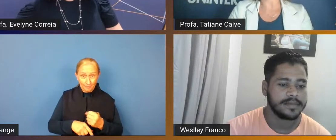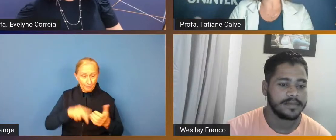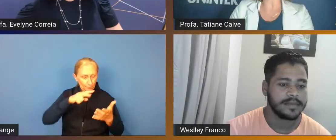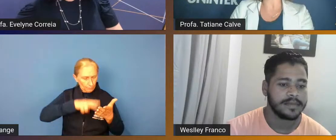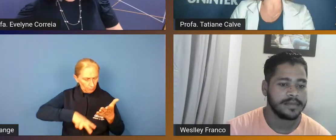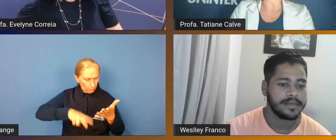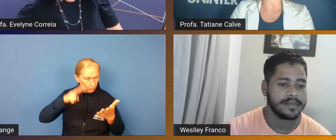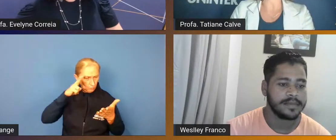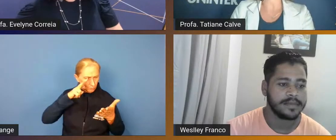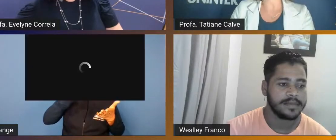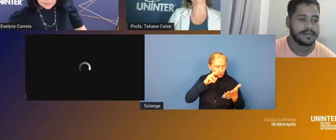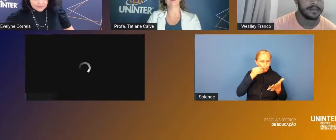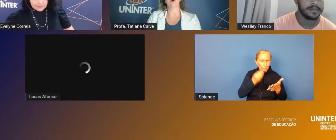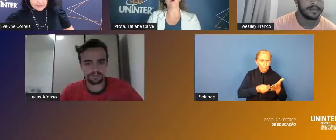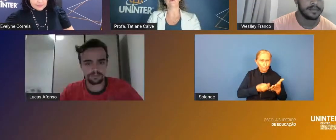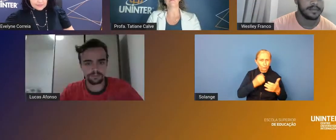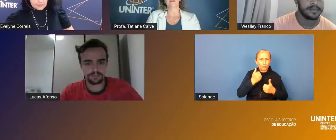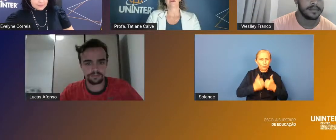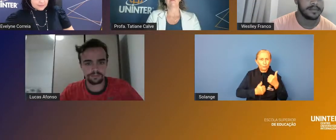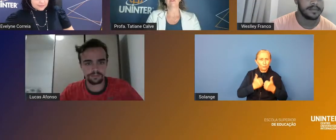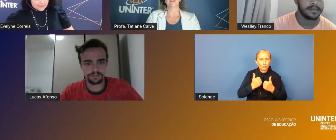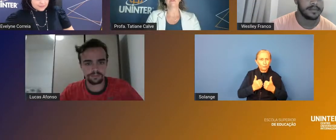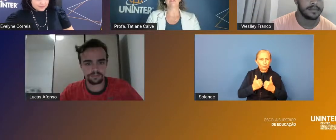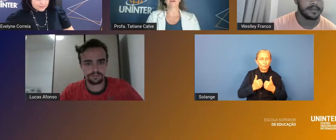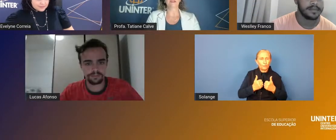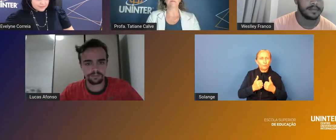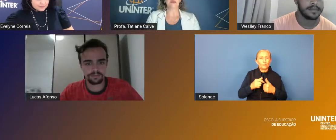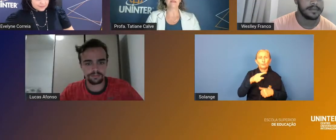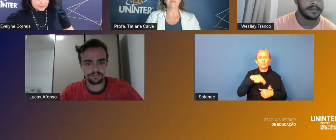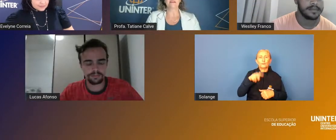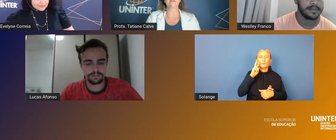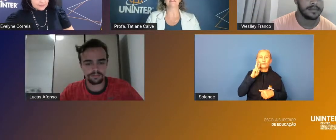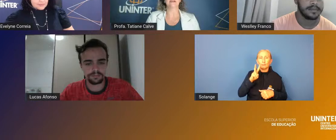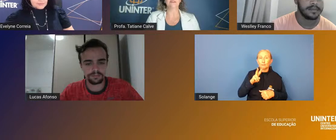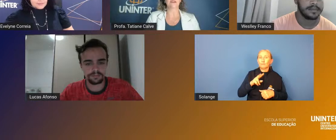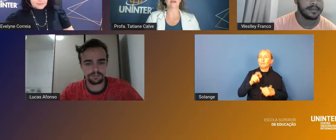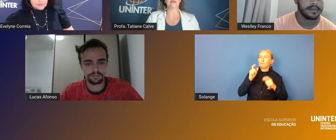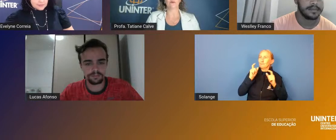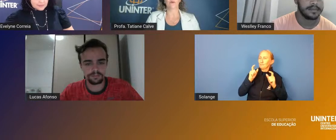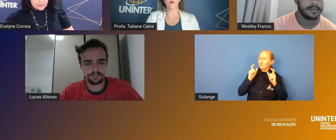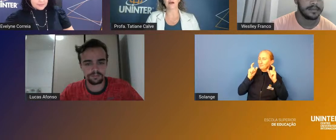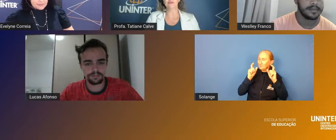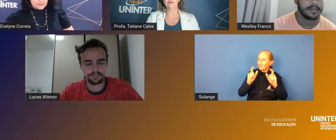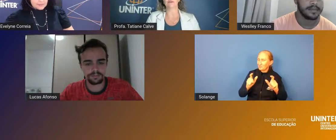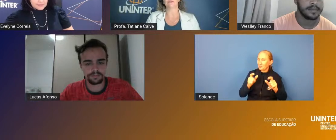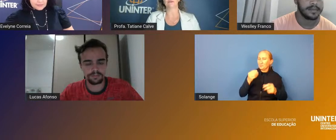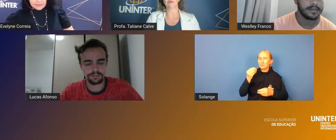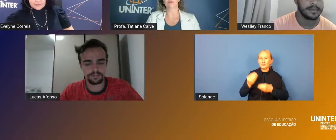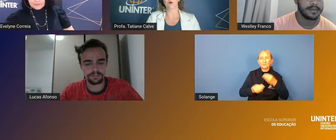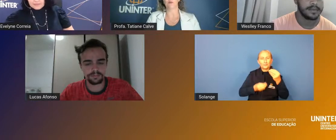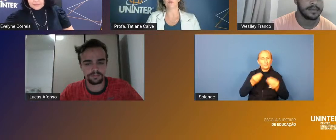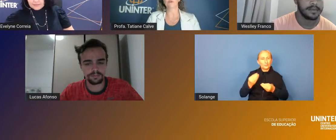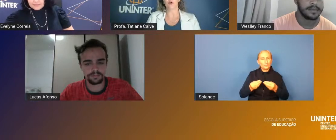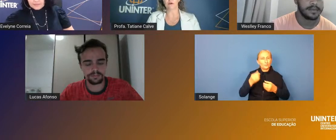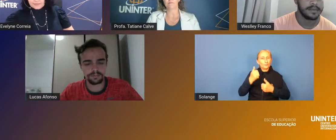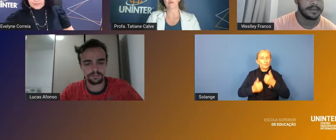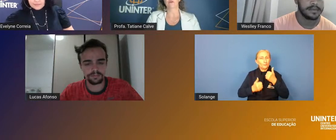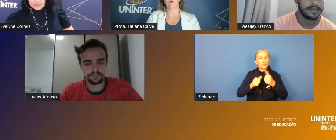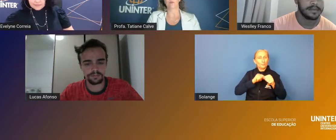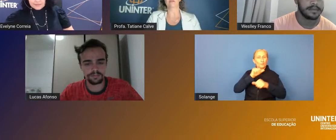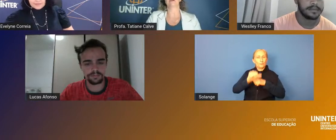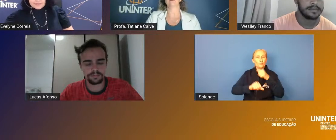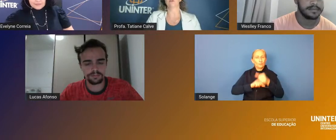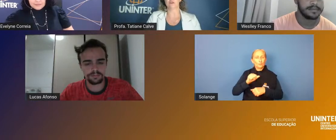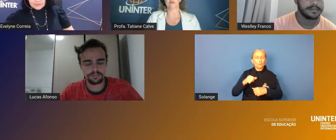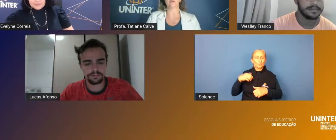sobre a história do do futebol vocês vão ver que é bem interessante né o quanto o futebol mudou